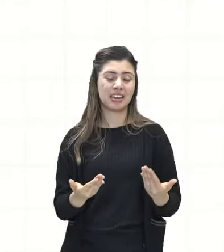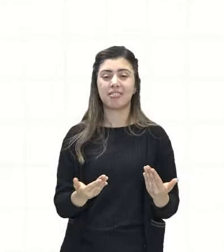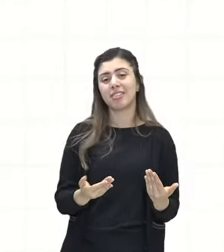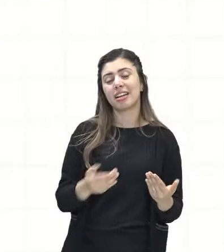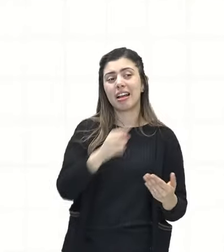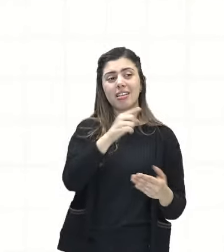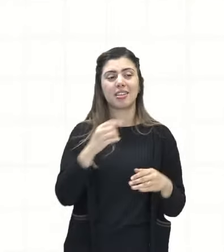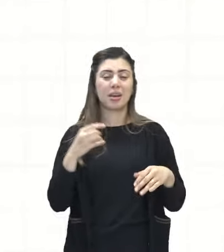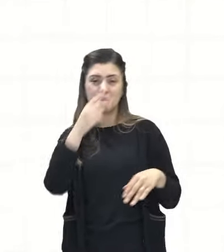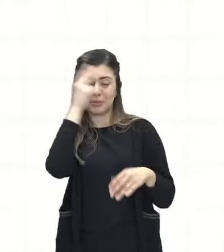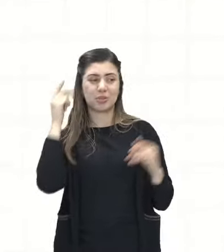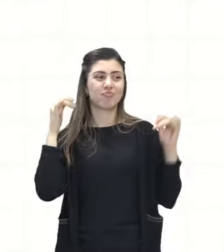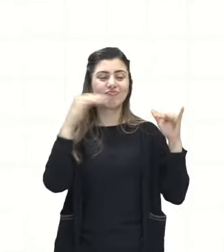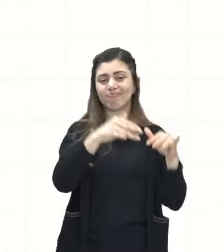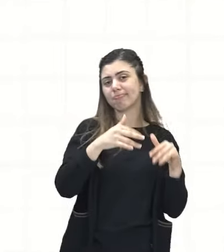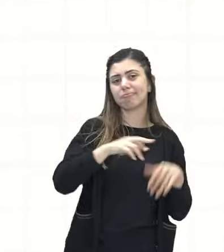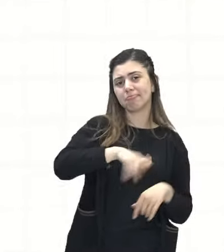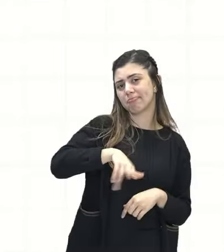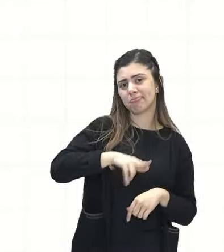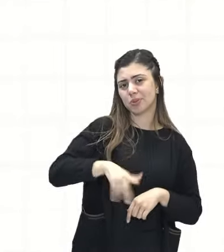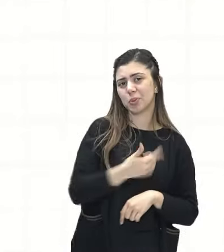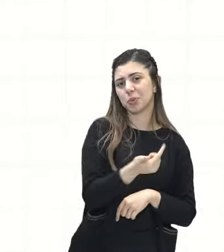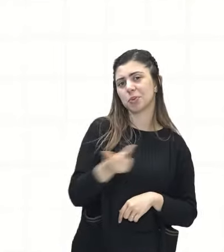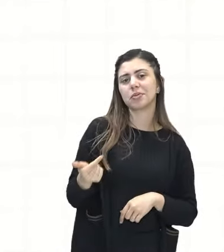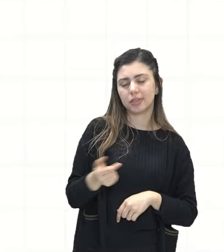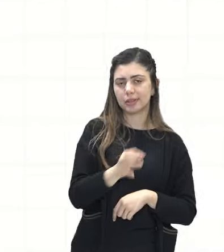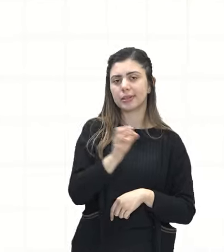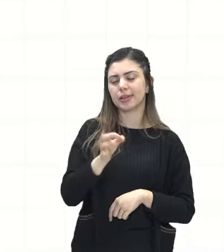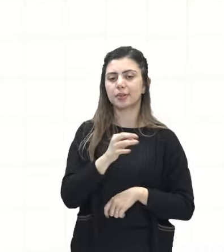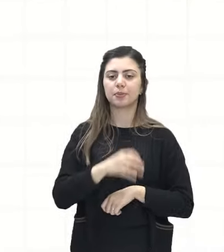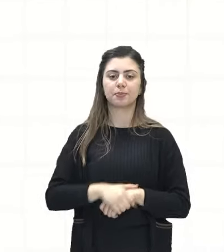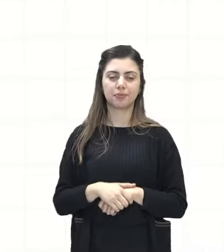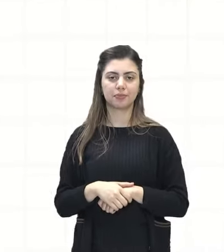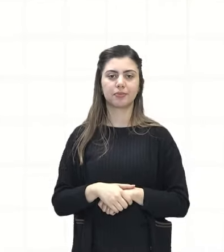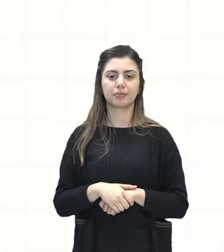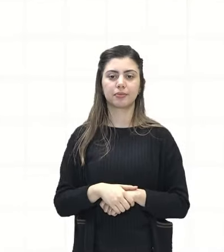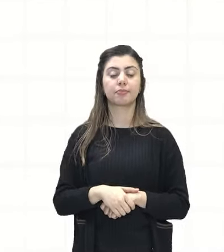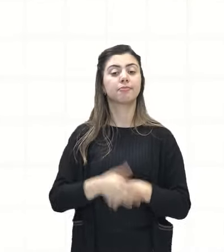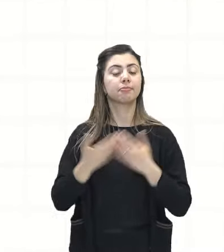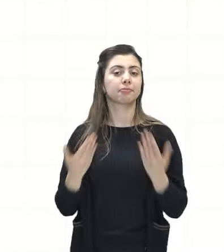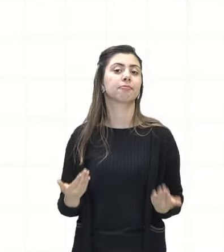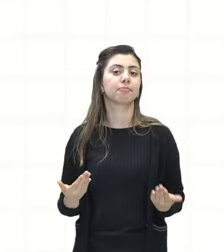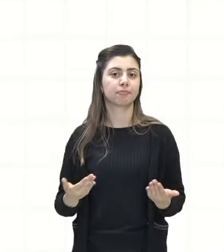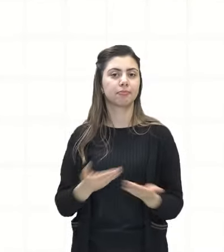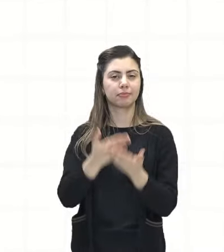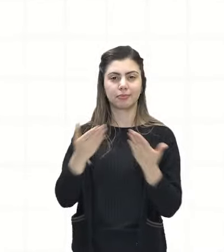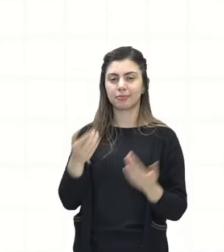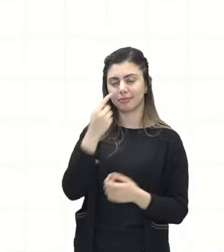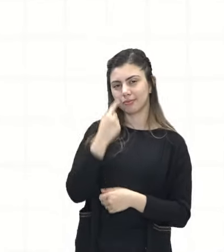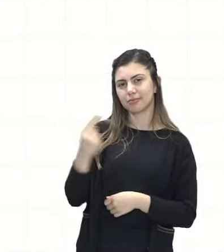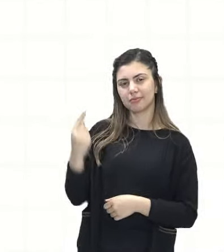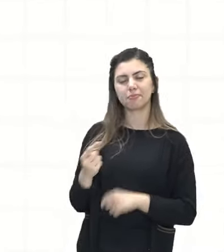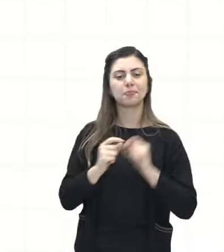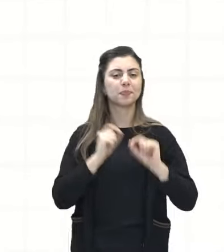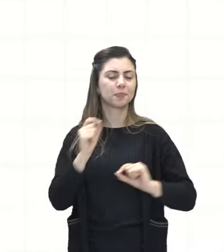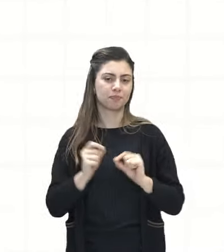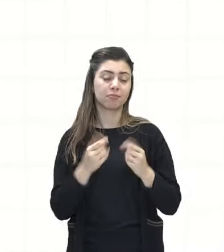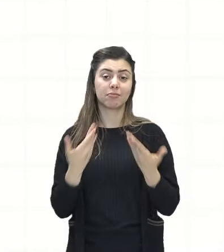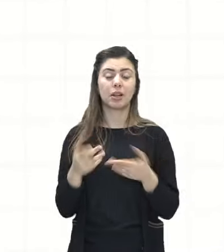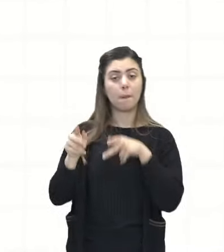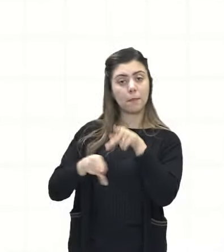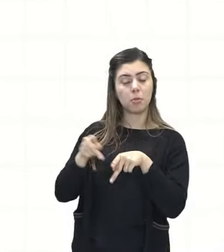essas regiões também são consideradas vazios demográficos certo então vocês devem entender que a